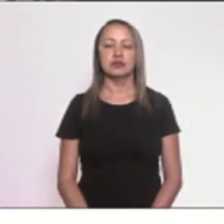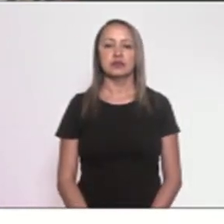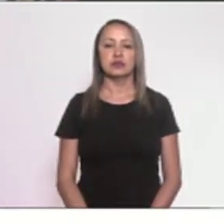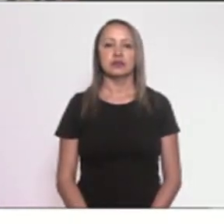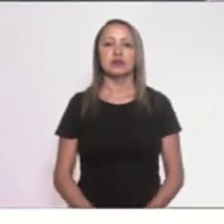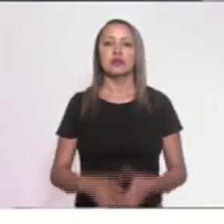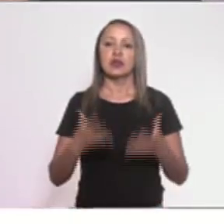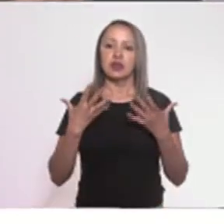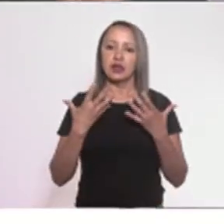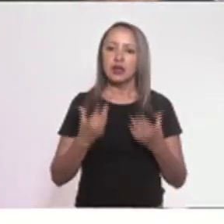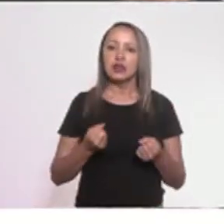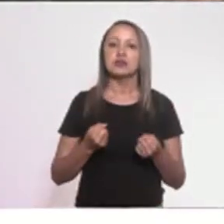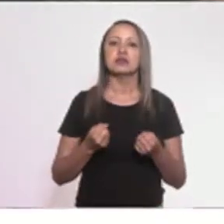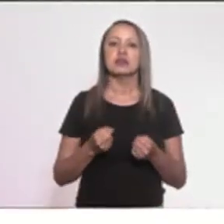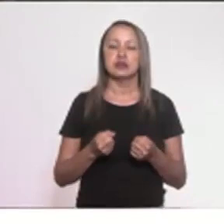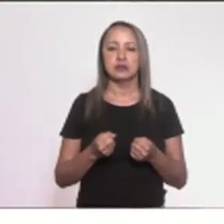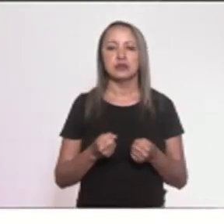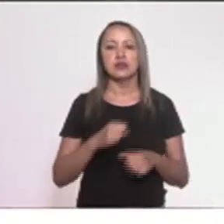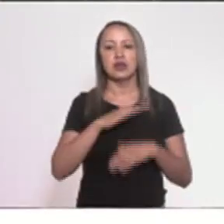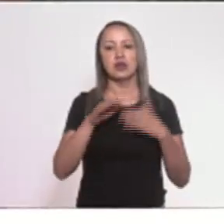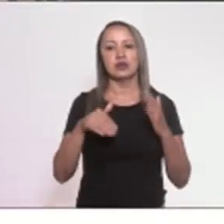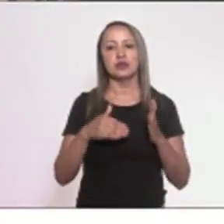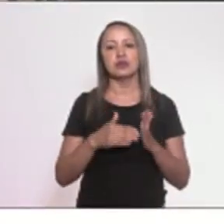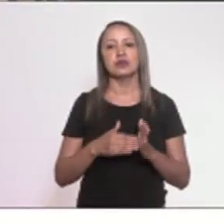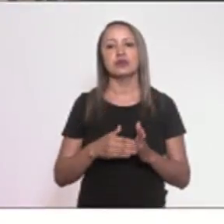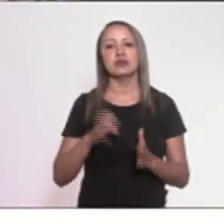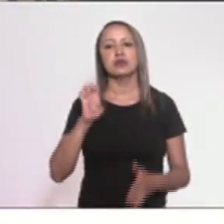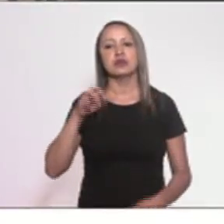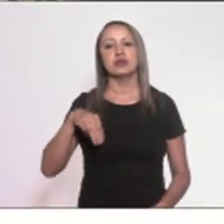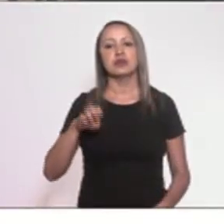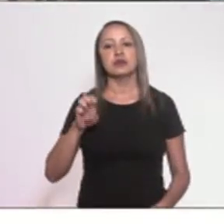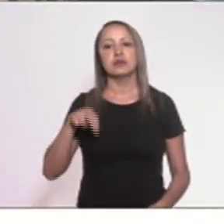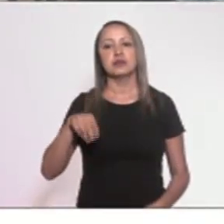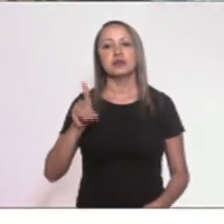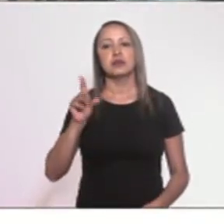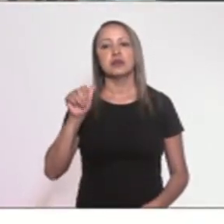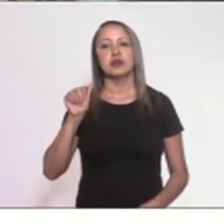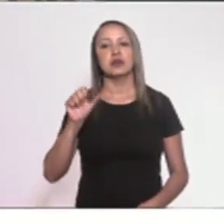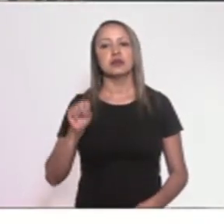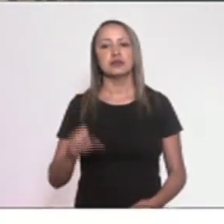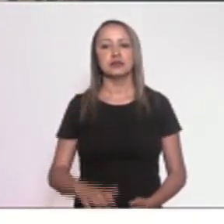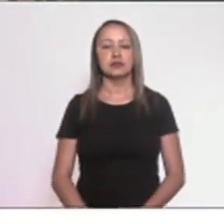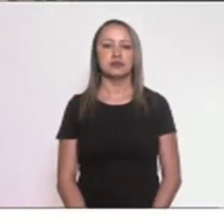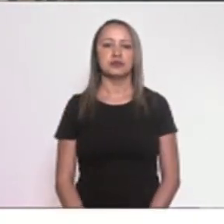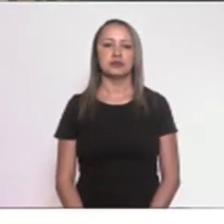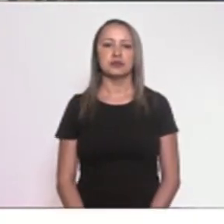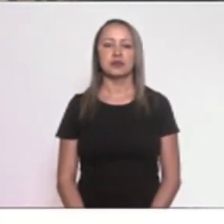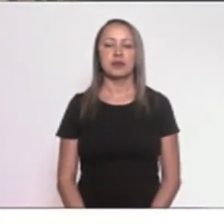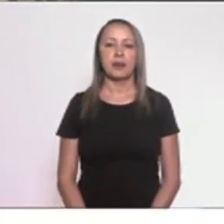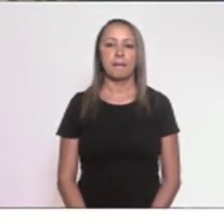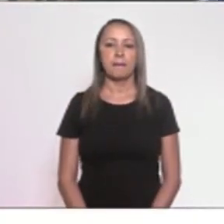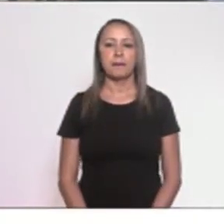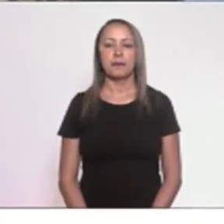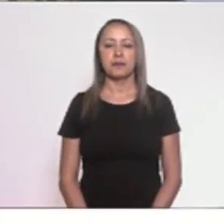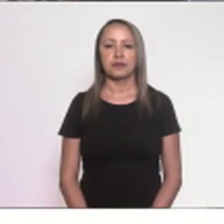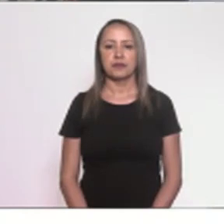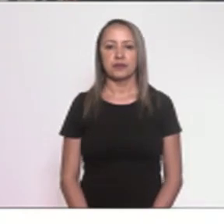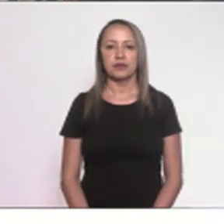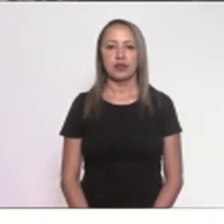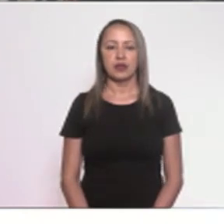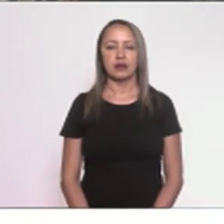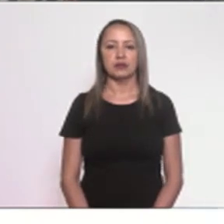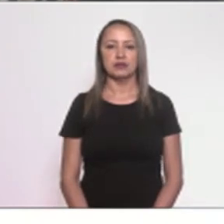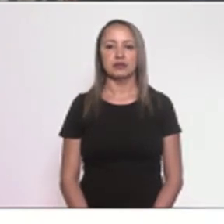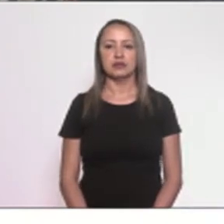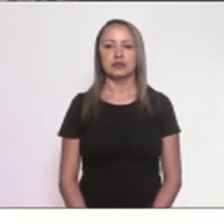Favorável a todas as emendas, senhor presidente. Deputado Serginho, Vossa Excelência concluiu por substitutivo ou não? Por substitutivo, sim.